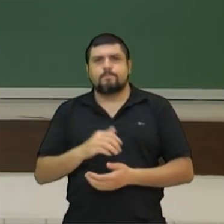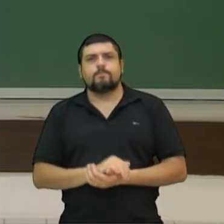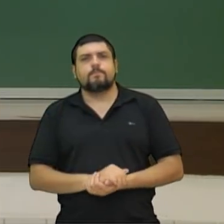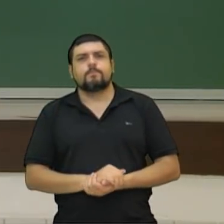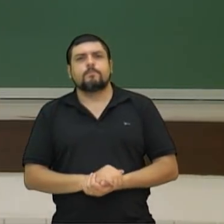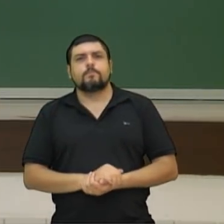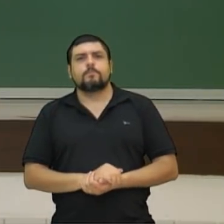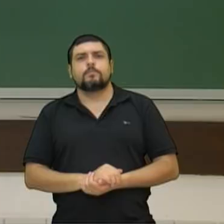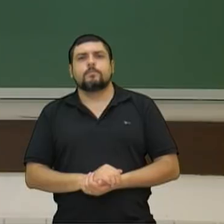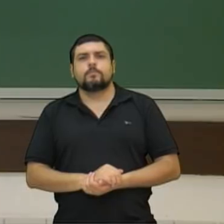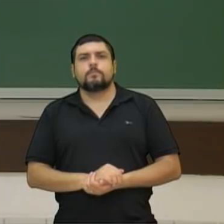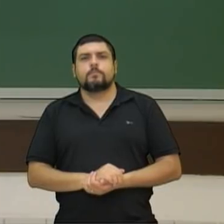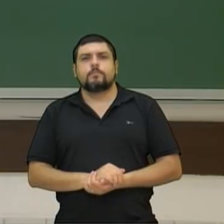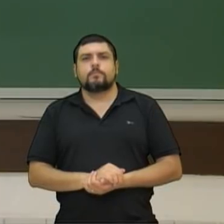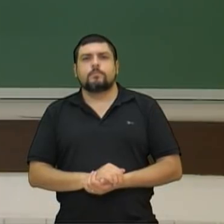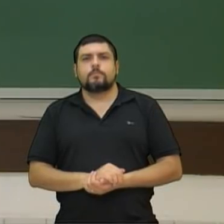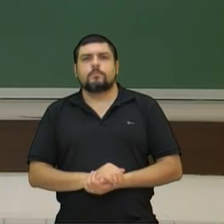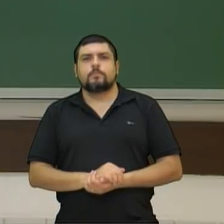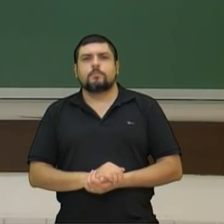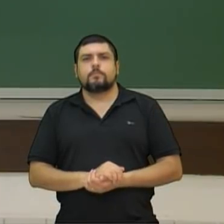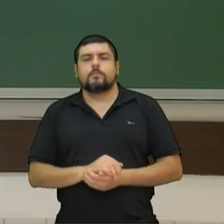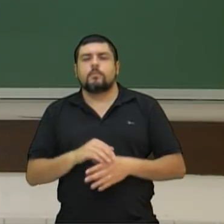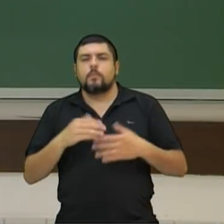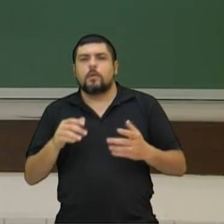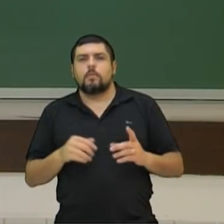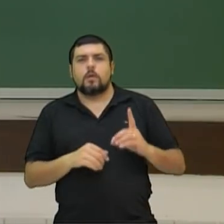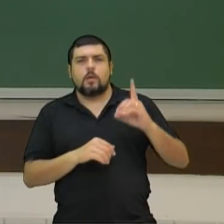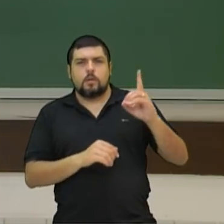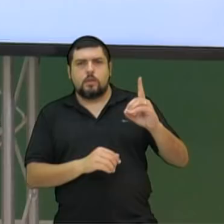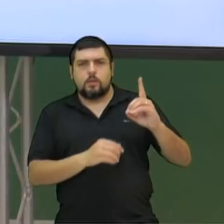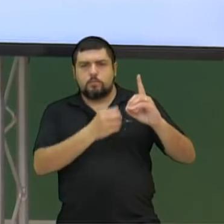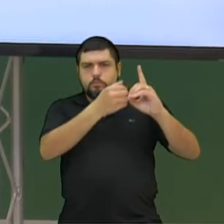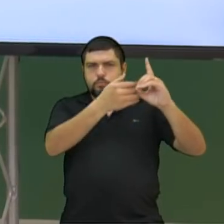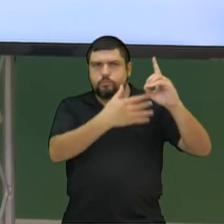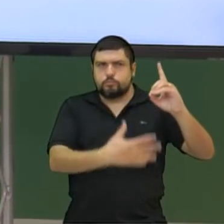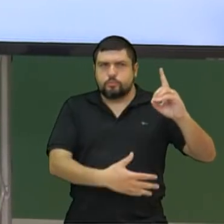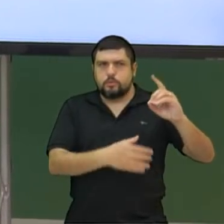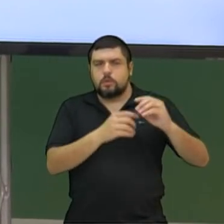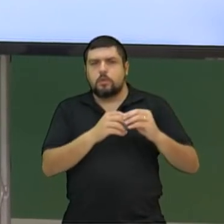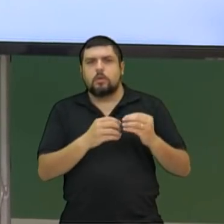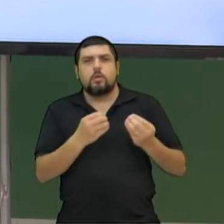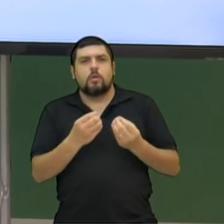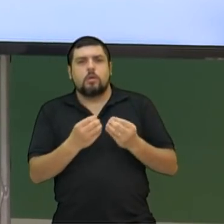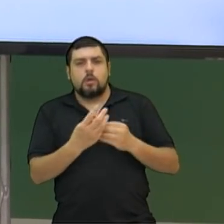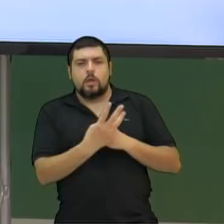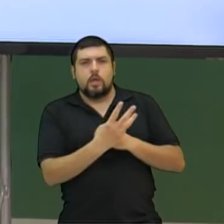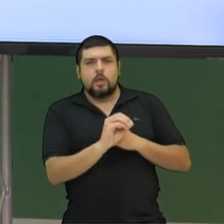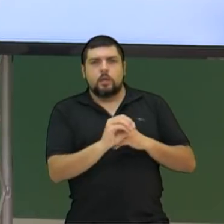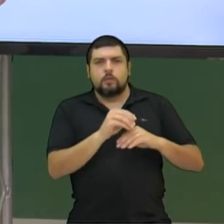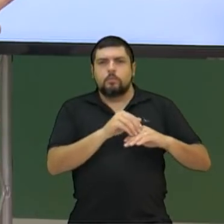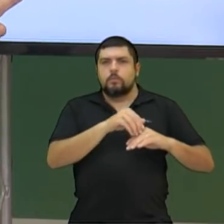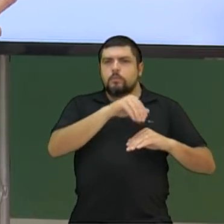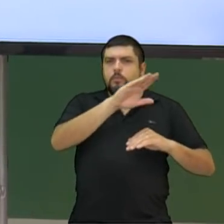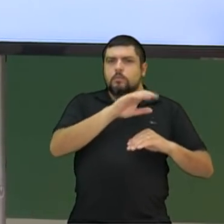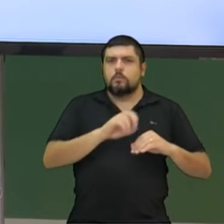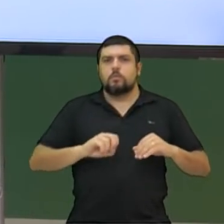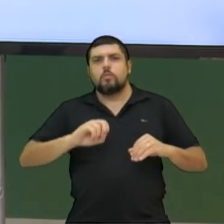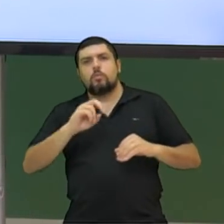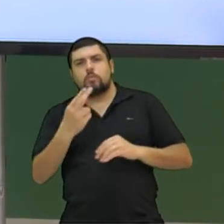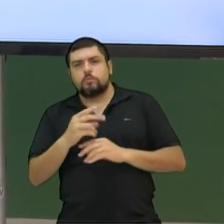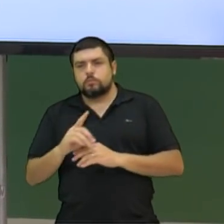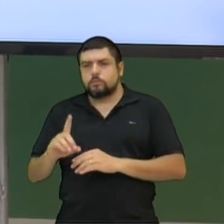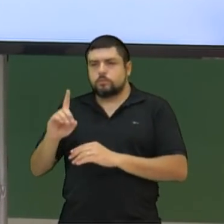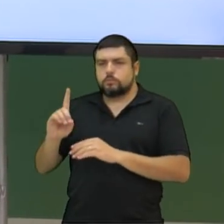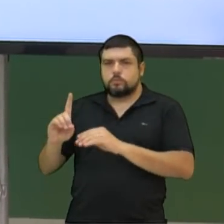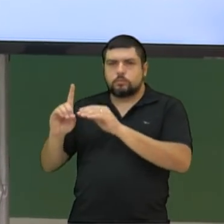lá. Encontramos dois valores para D. Encontramos D maior ou igual a 30 ou D menor ou igual